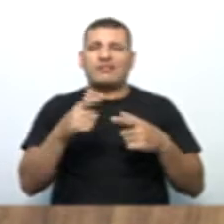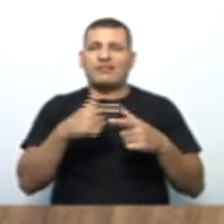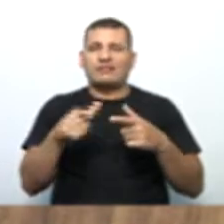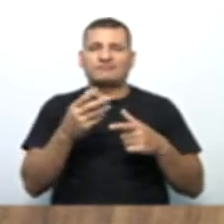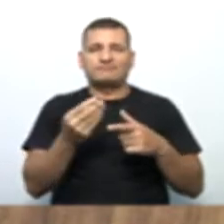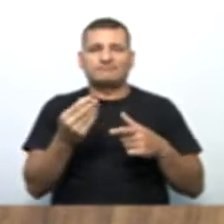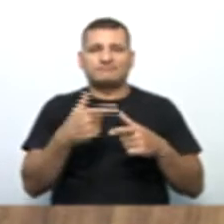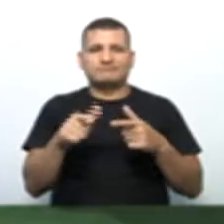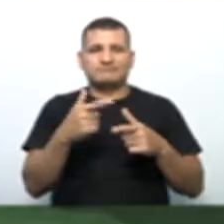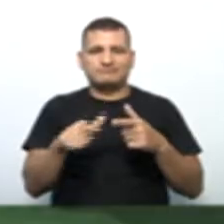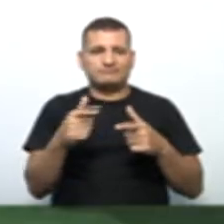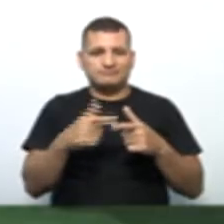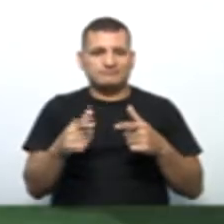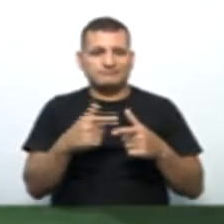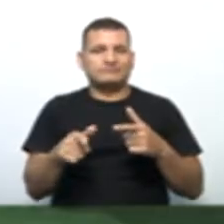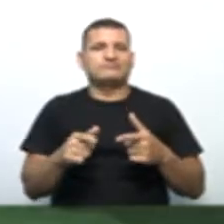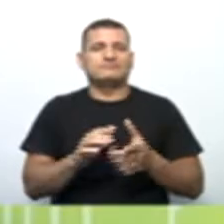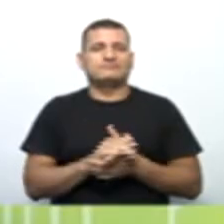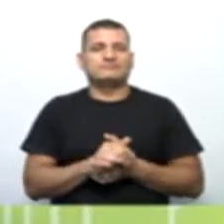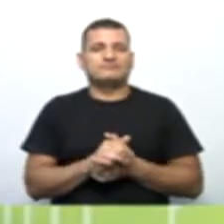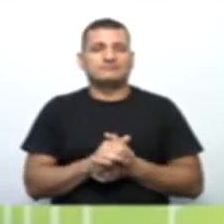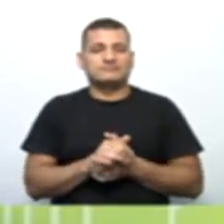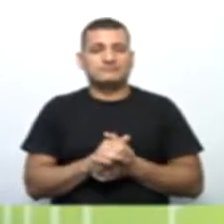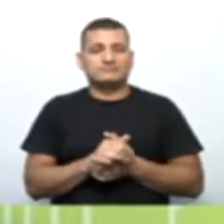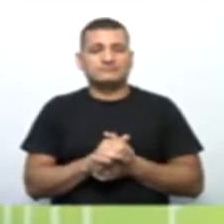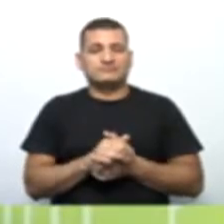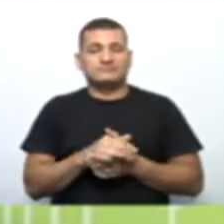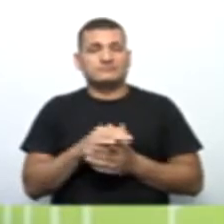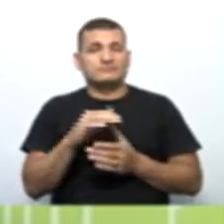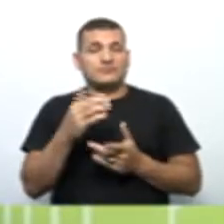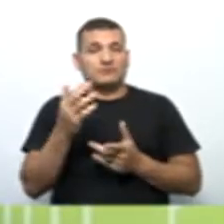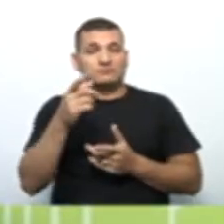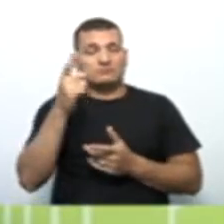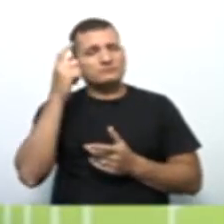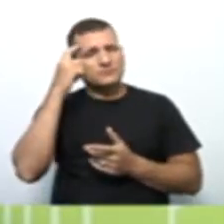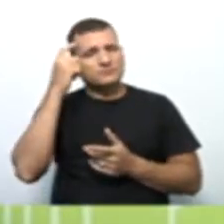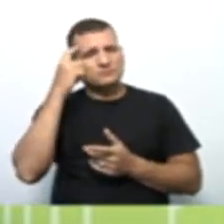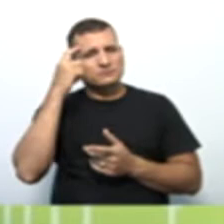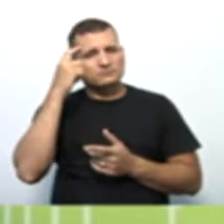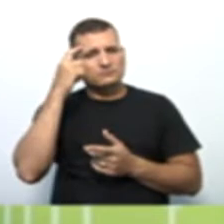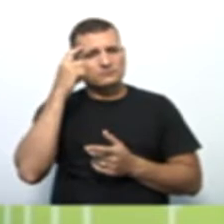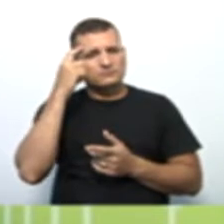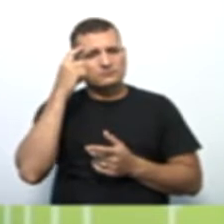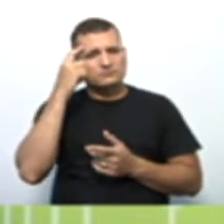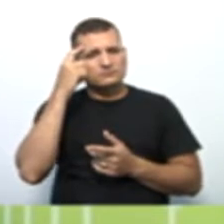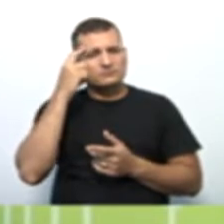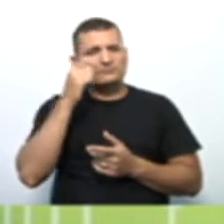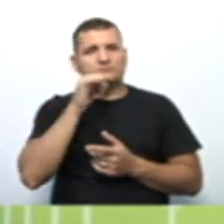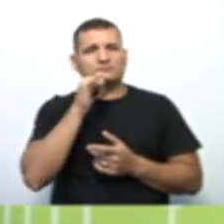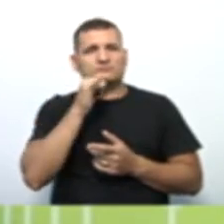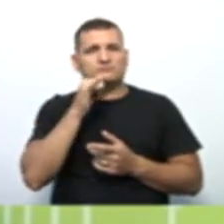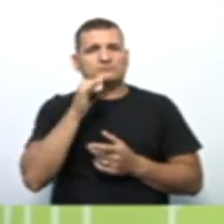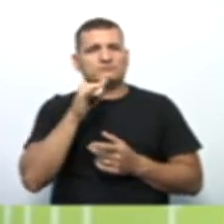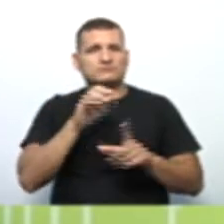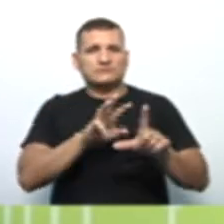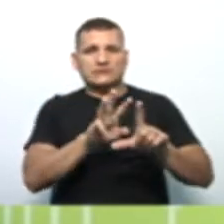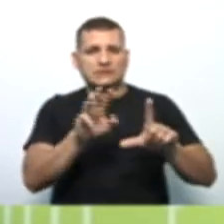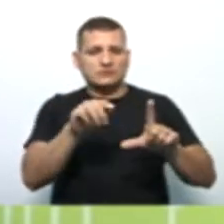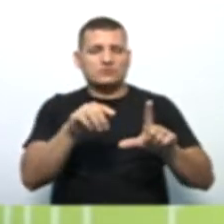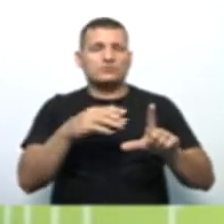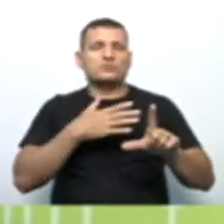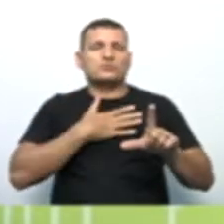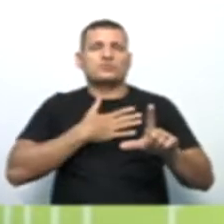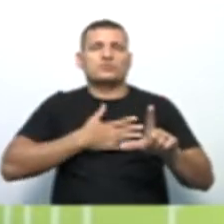então se você na hora de você pensar que você tem que pensar realmente no conforto do usuário tá ali